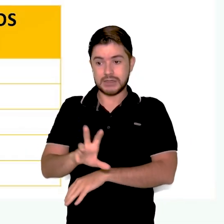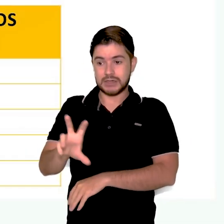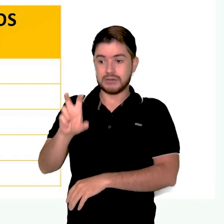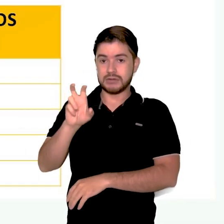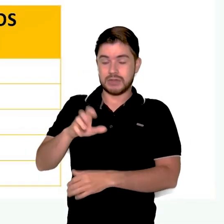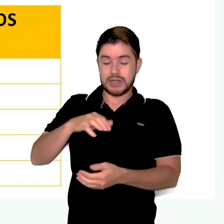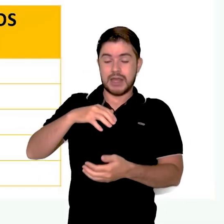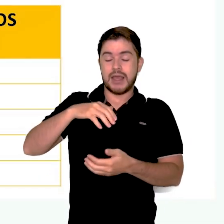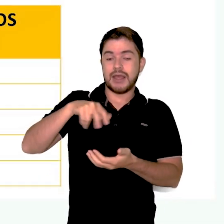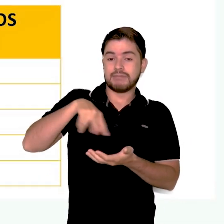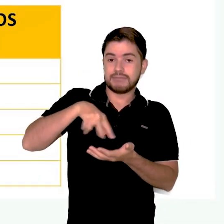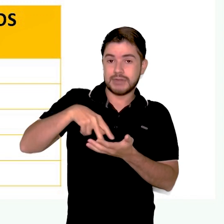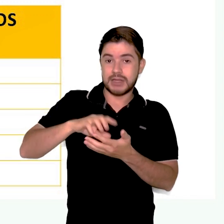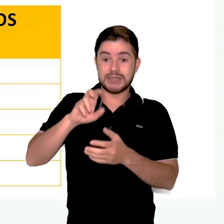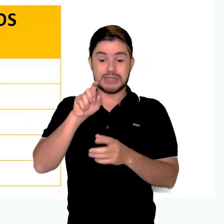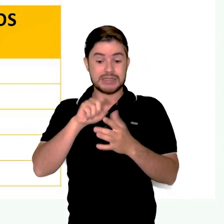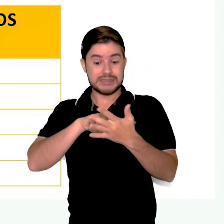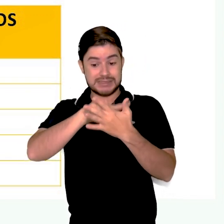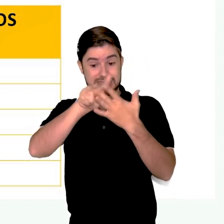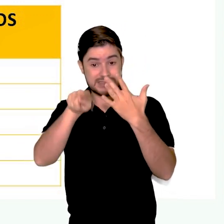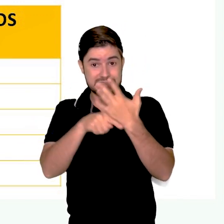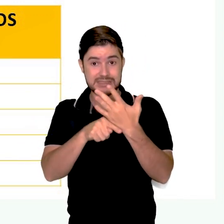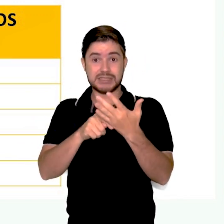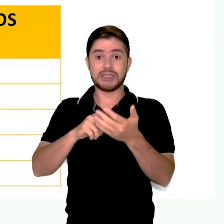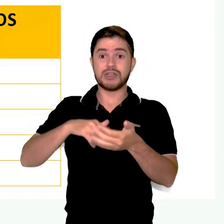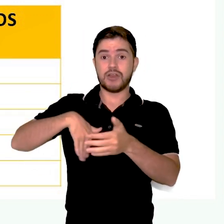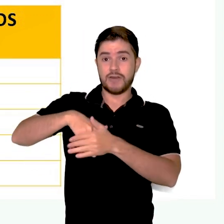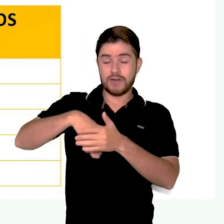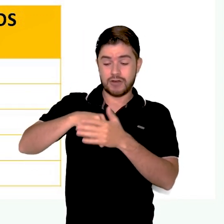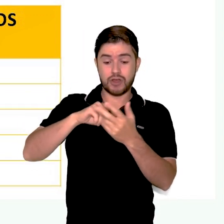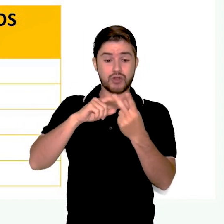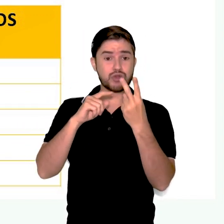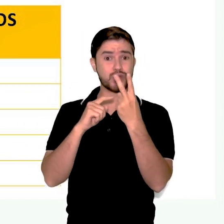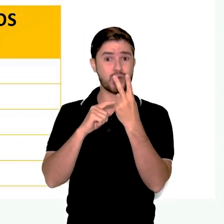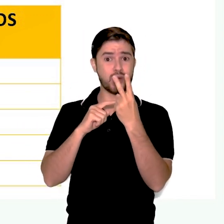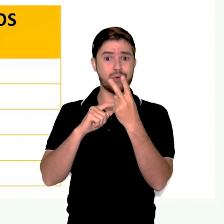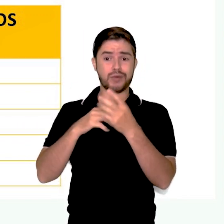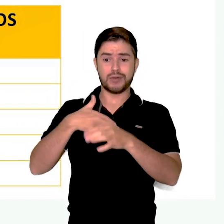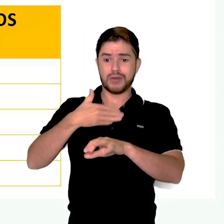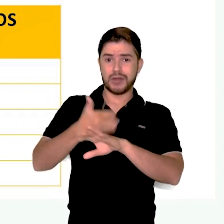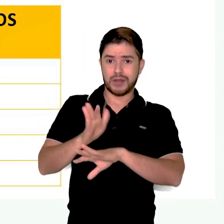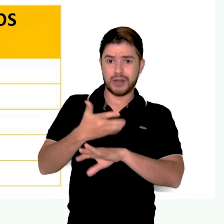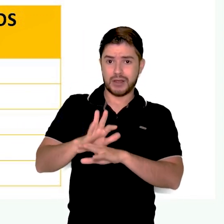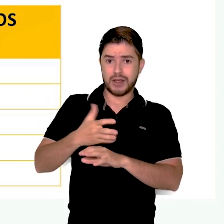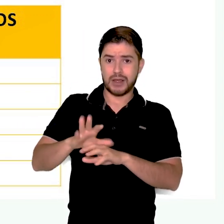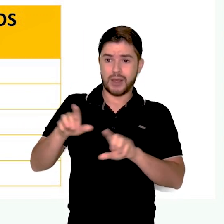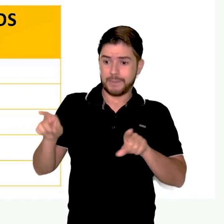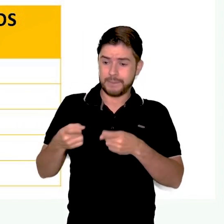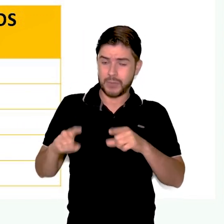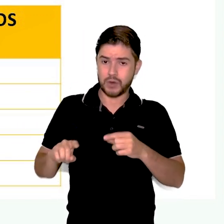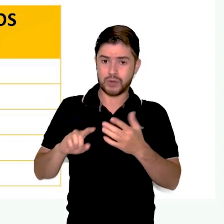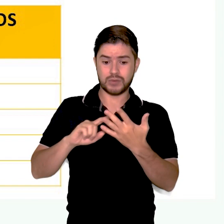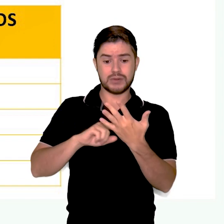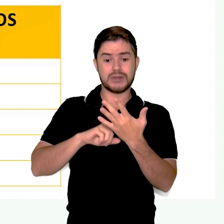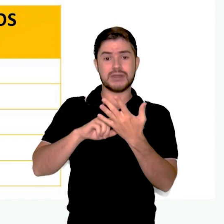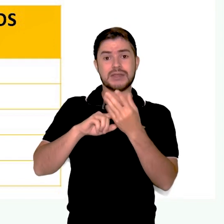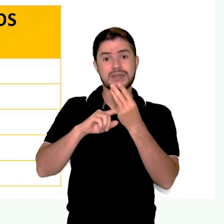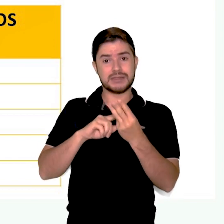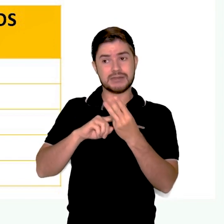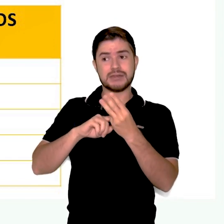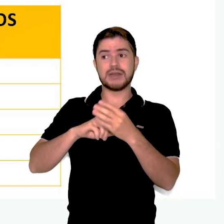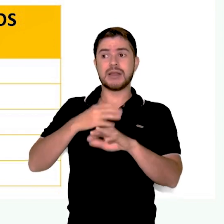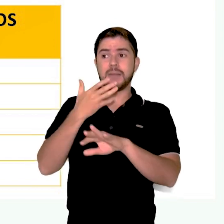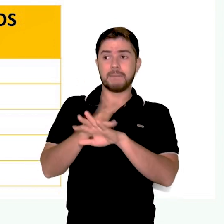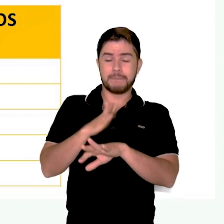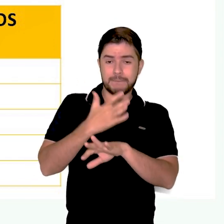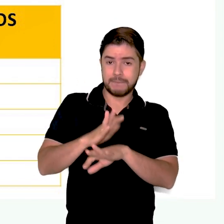alunos praticam futebol, que apenas 2 alunos praticam música e 3 alunos praticam natação,